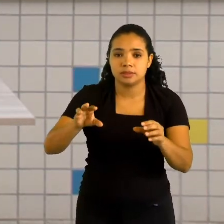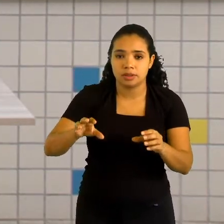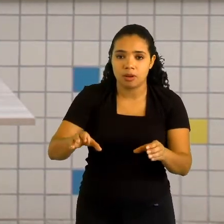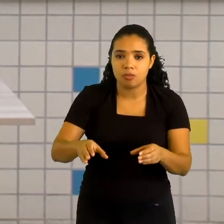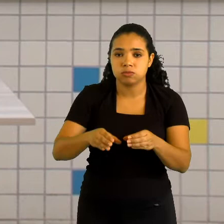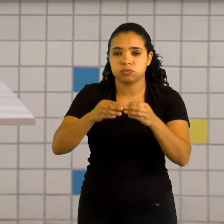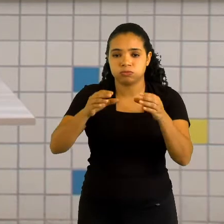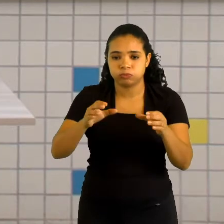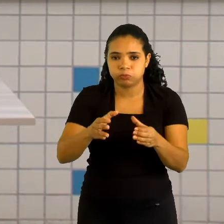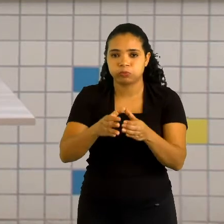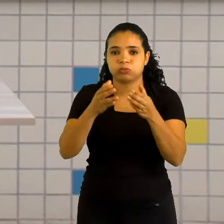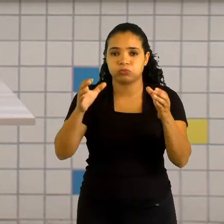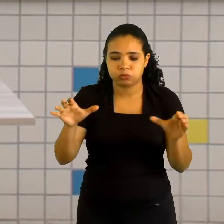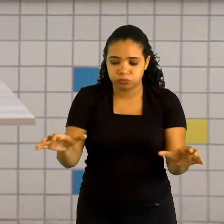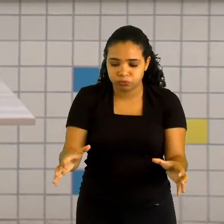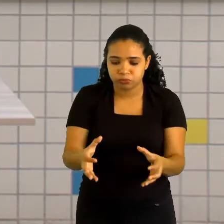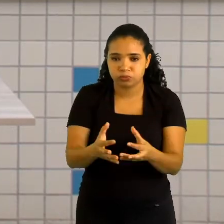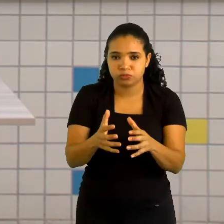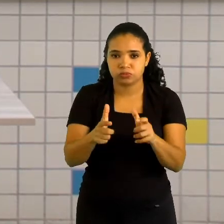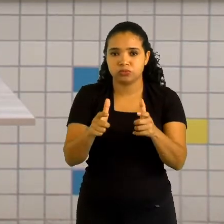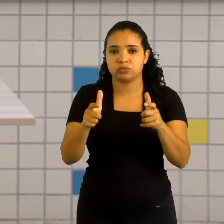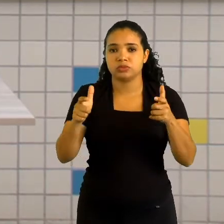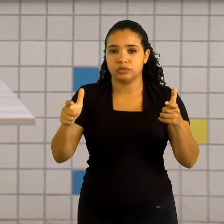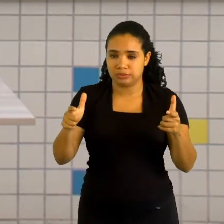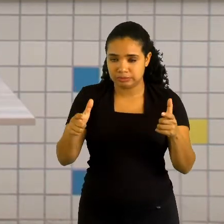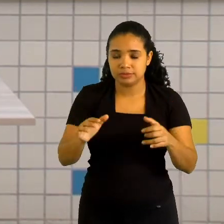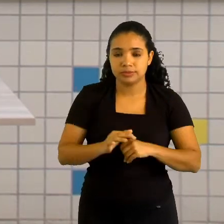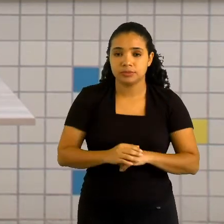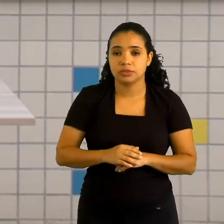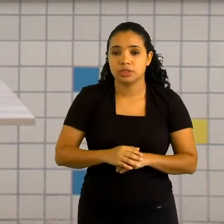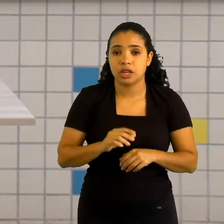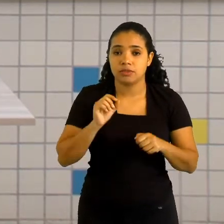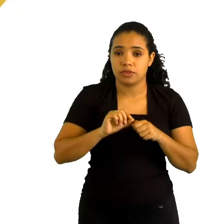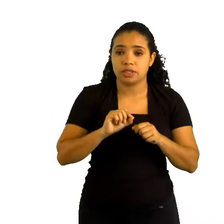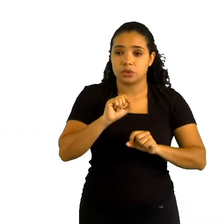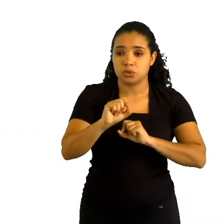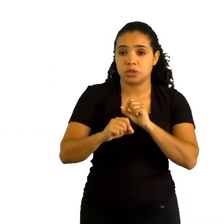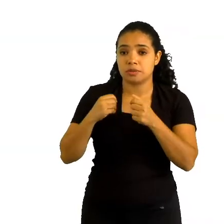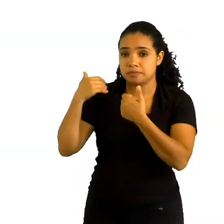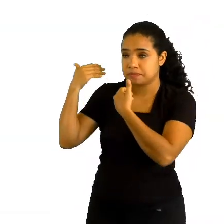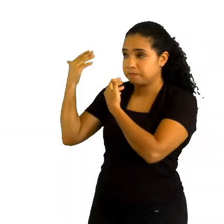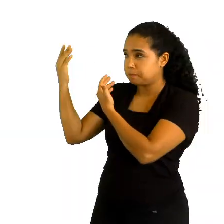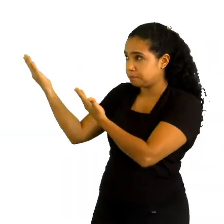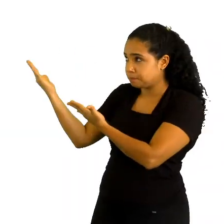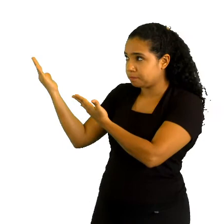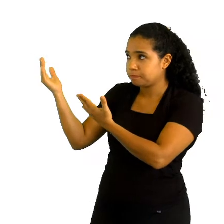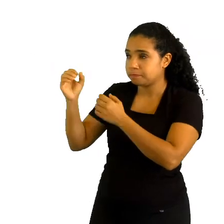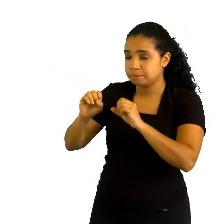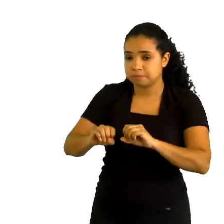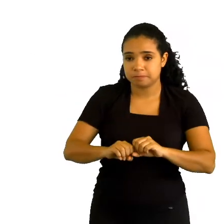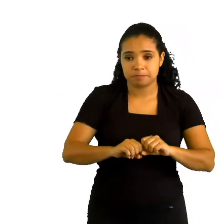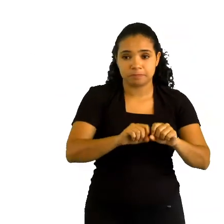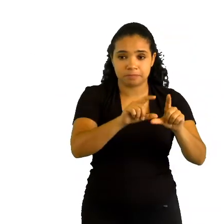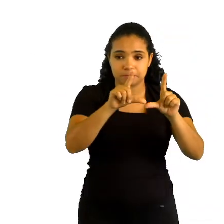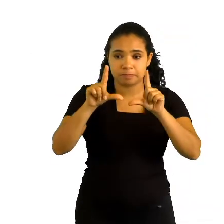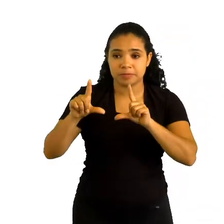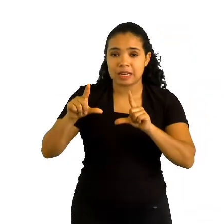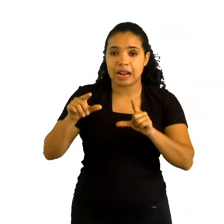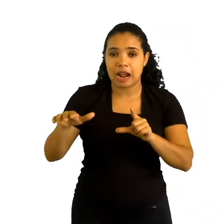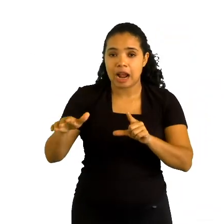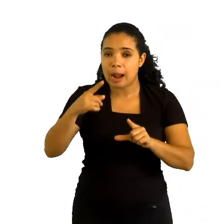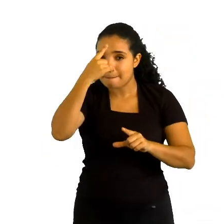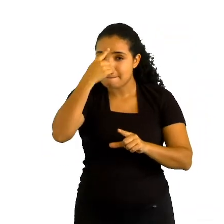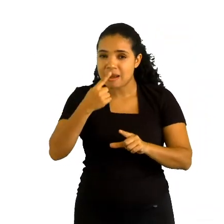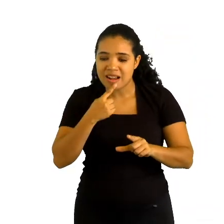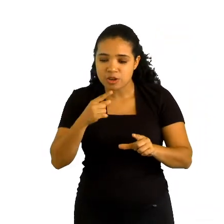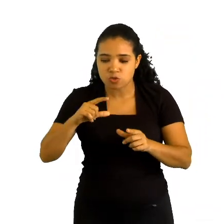meu tempo a gente fazia muito isso. A gente, assim como está mostrando no slide, a gente juntava uns álbuns de figurinhas para